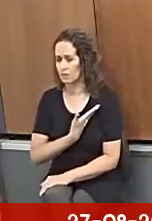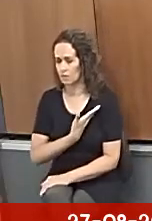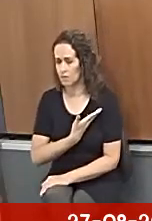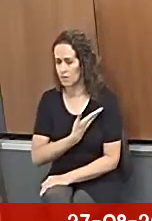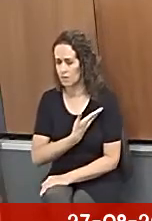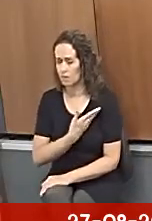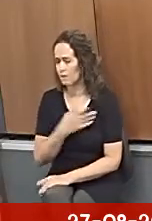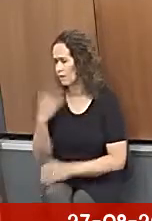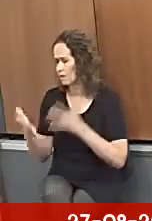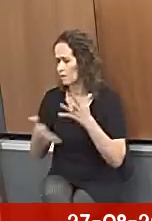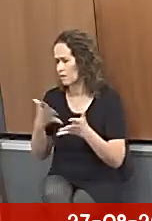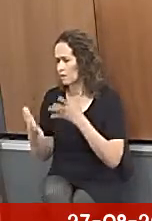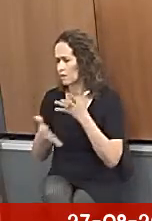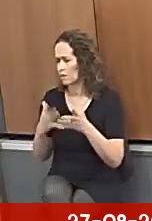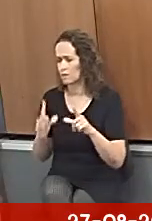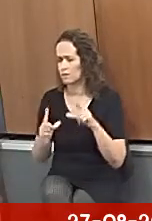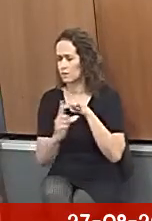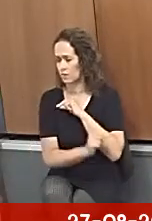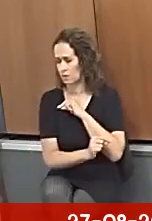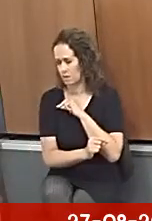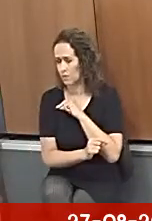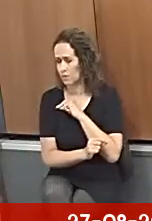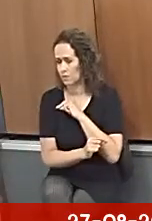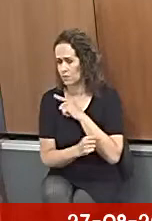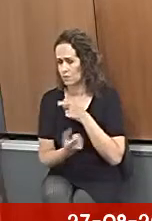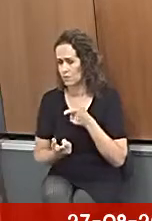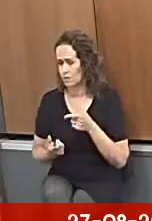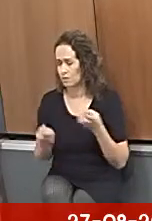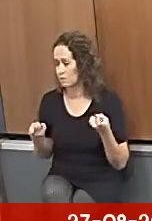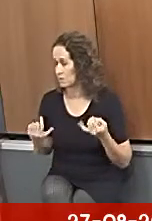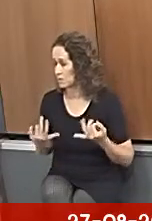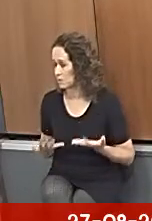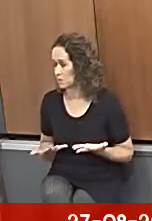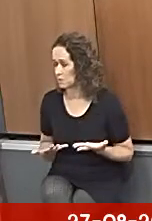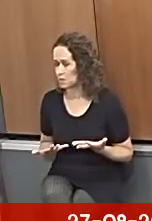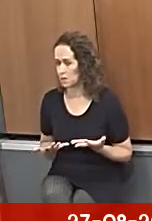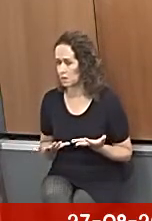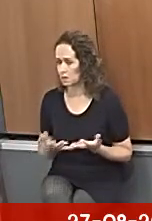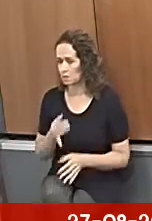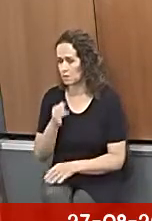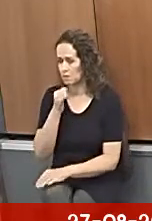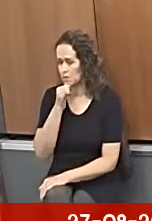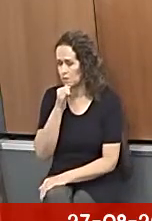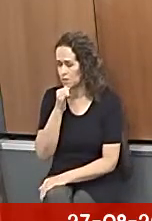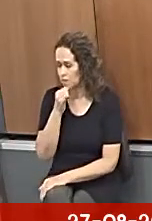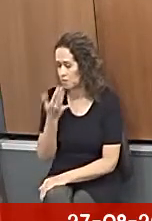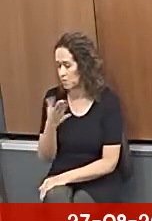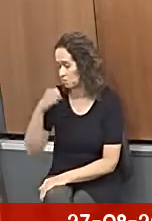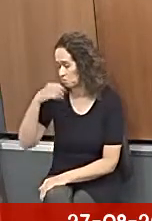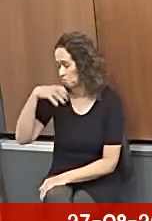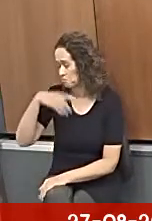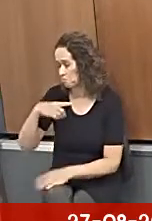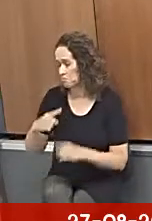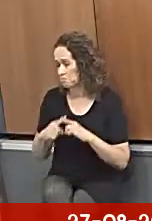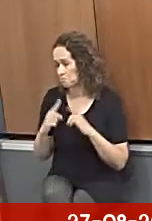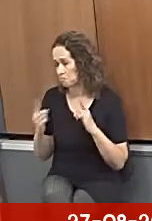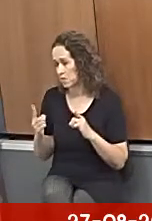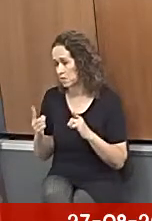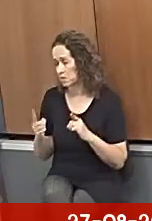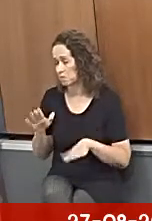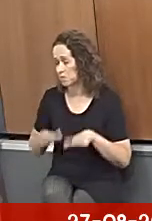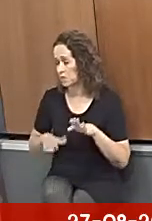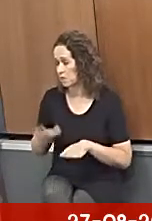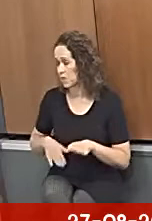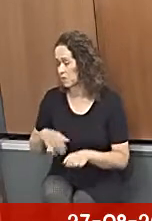saiu é apesar de nek não justifica acho que nada justifica um ato às vezes grosseria mas enfim talvez se saltou